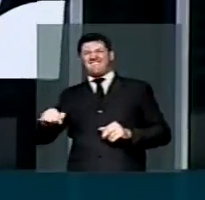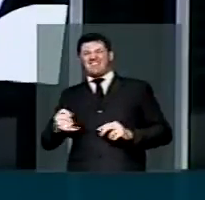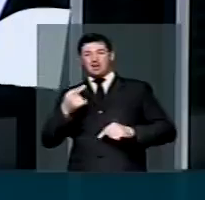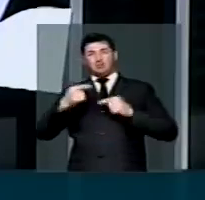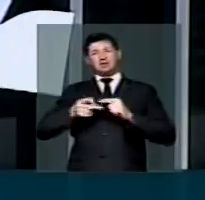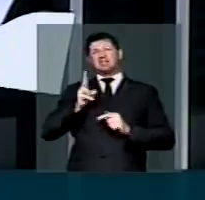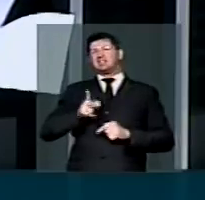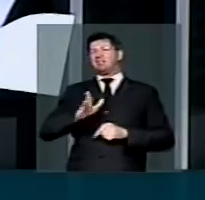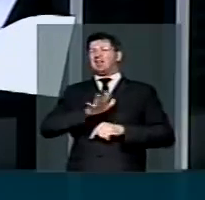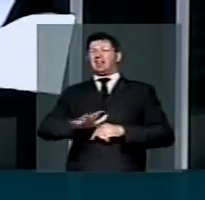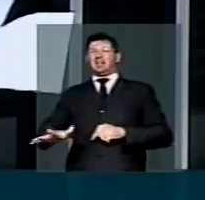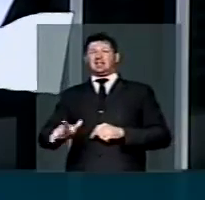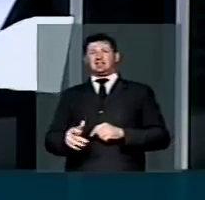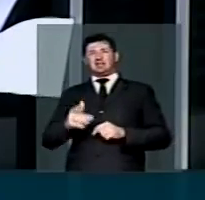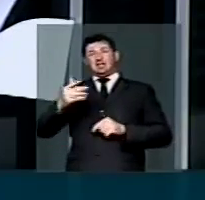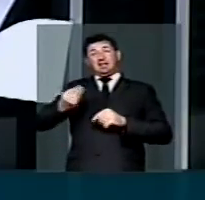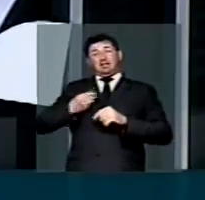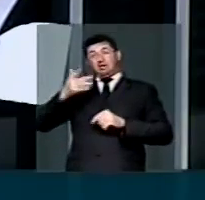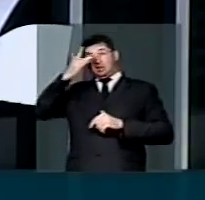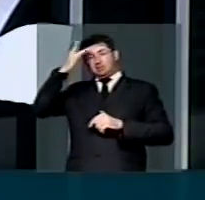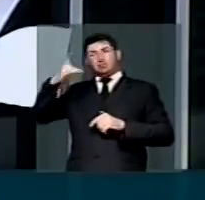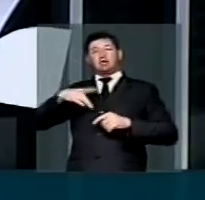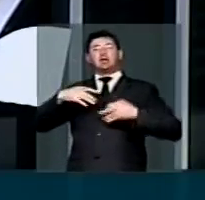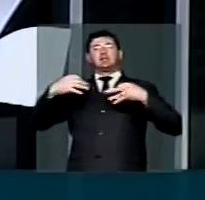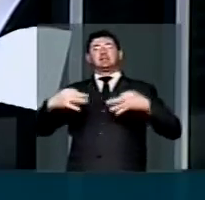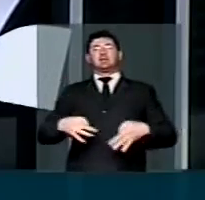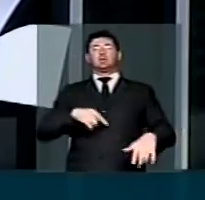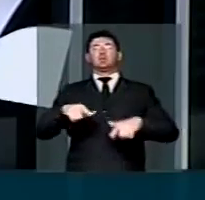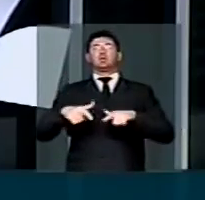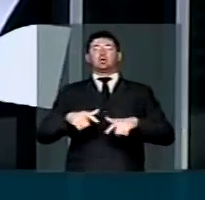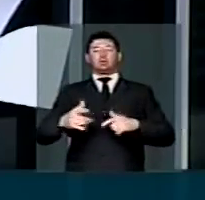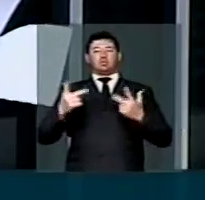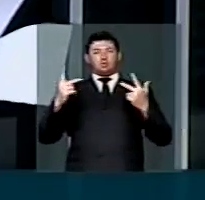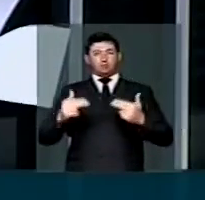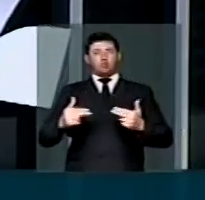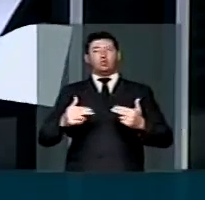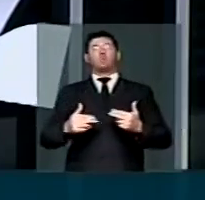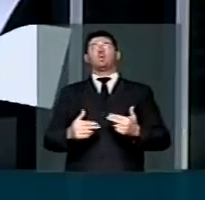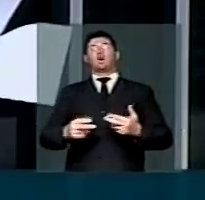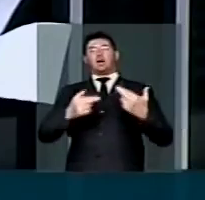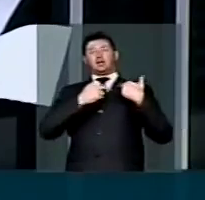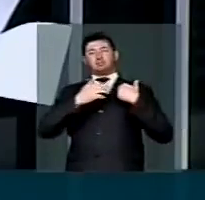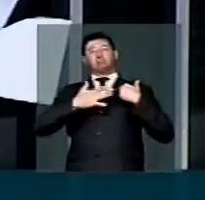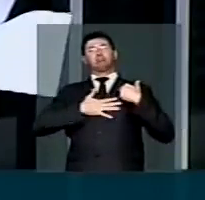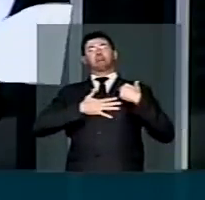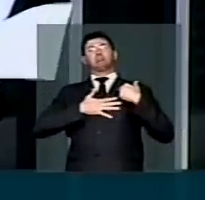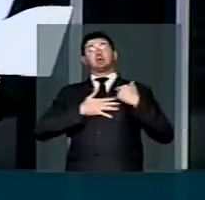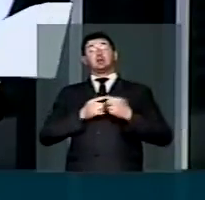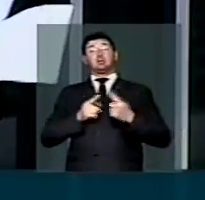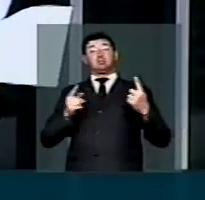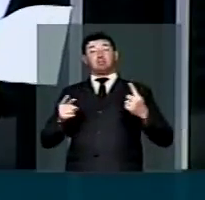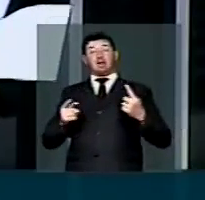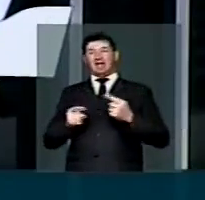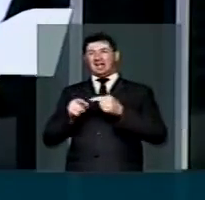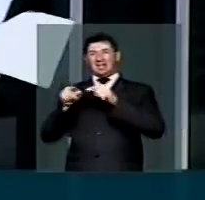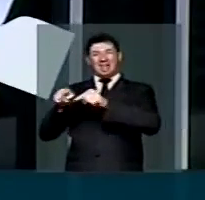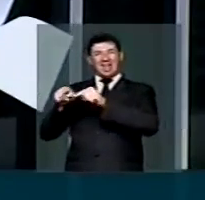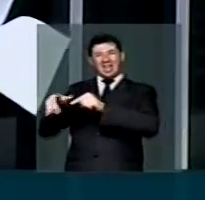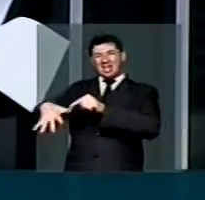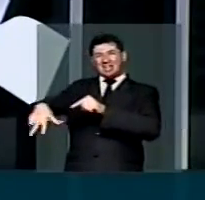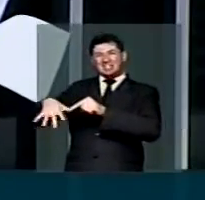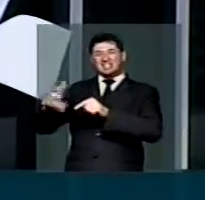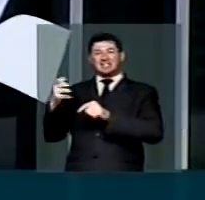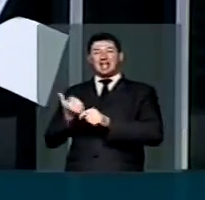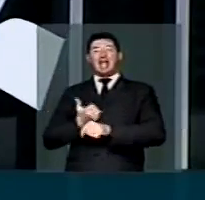sempre estará no meio de homens que têm dignidade para atuar com esmero e responsabilidade. Mas estes preferem